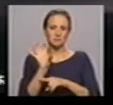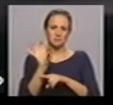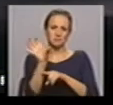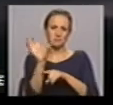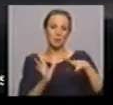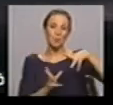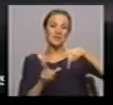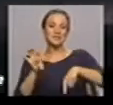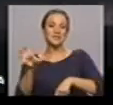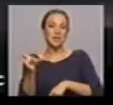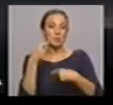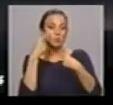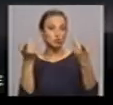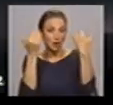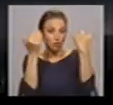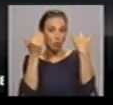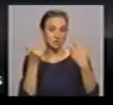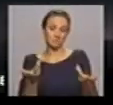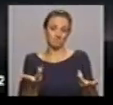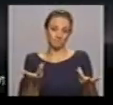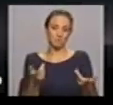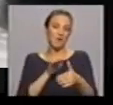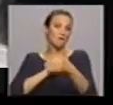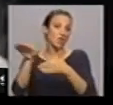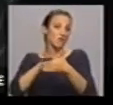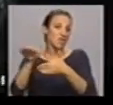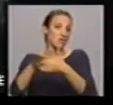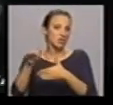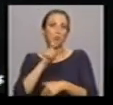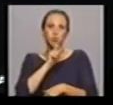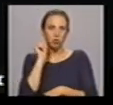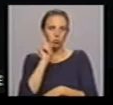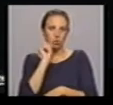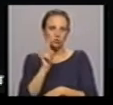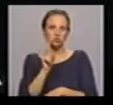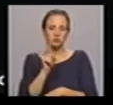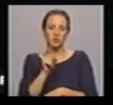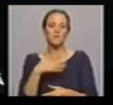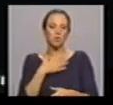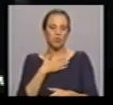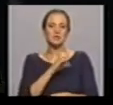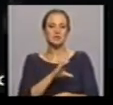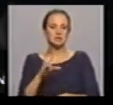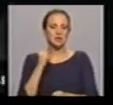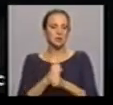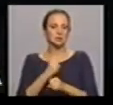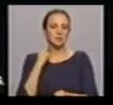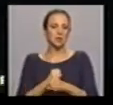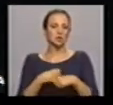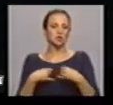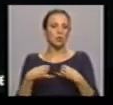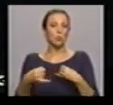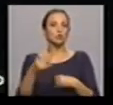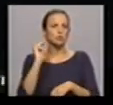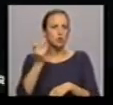para transmitir dados. É preciso que se diga que... E poderão ser ainda importantes. E que vão fornecer ciência e que vão ser trabalhadas ao longo das próximas